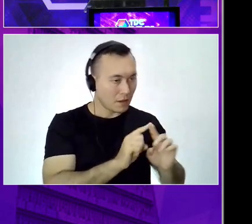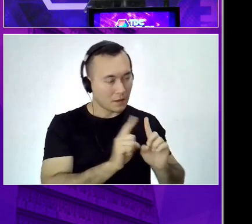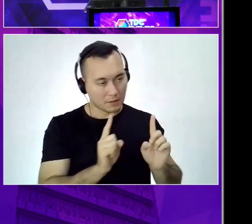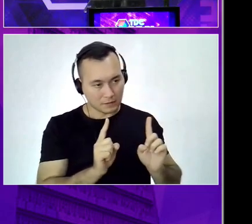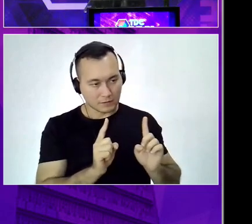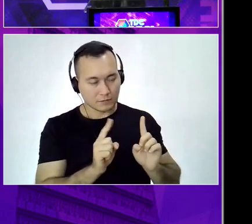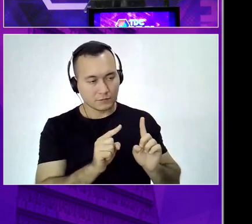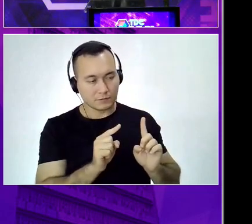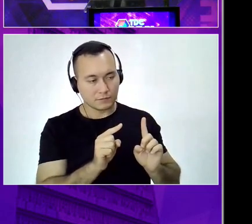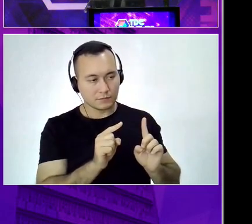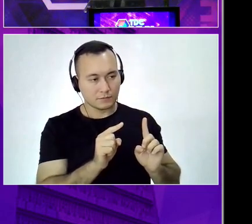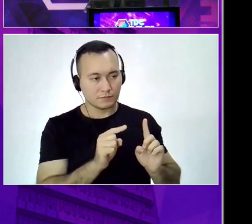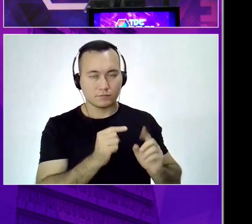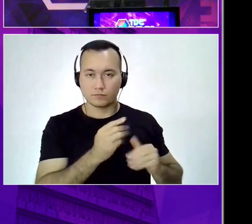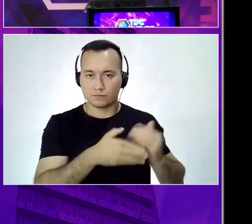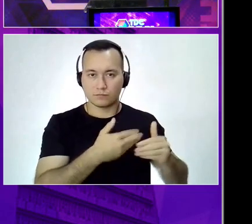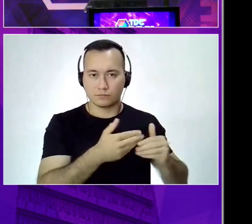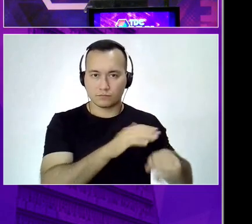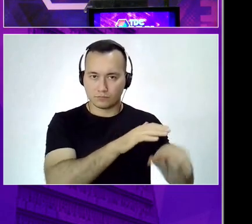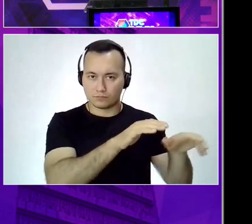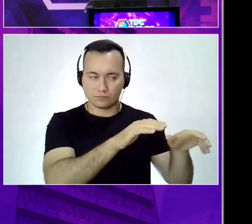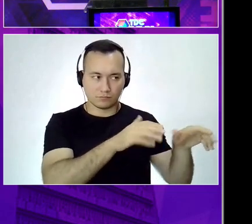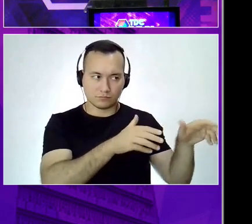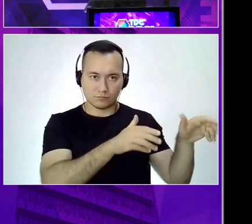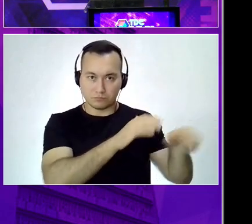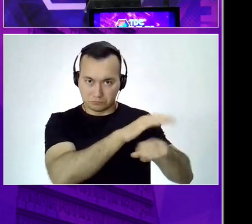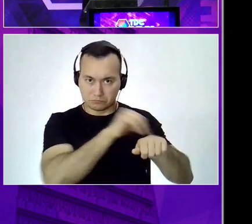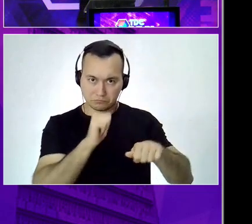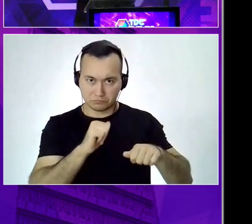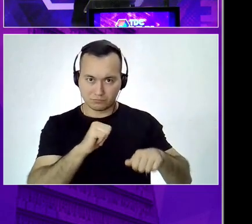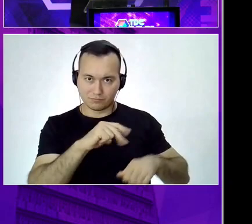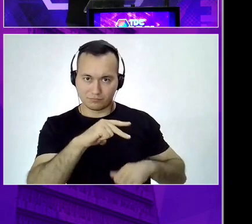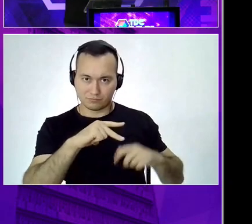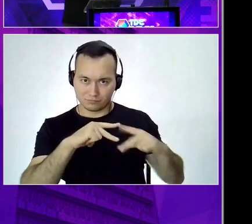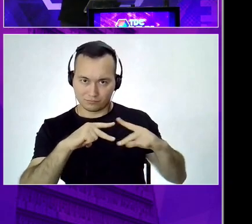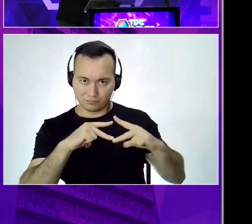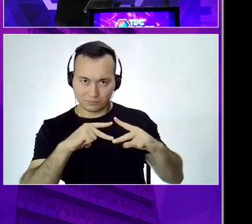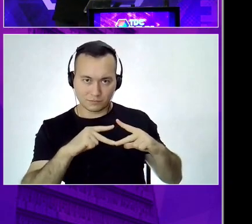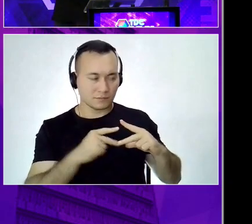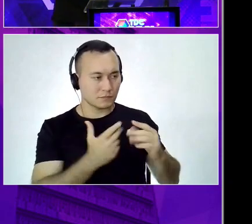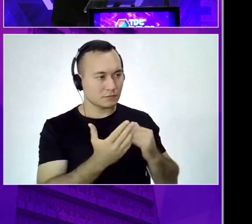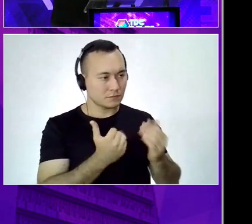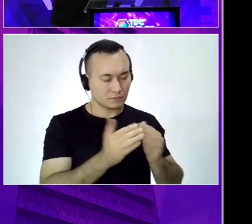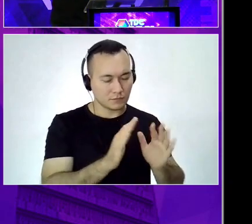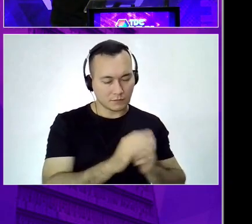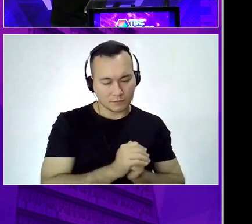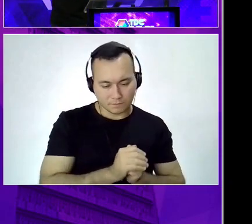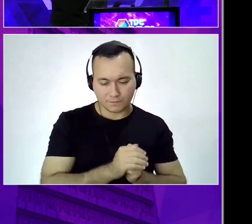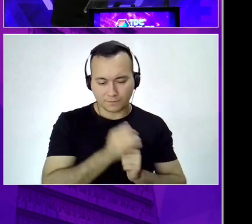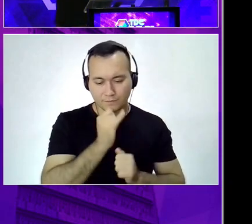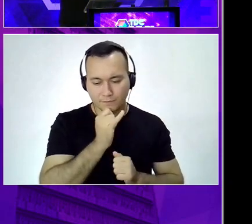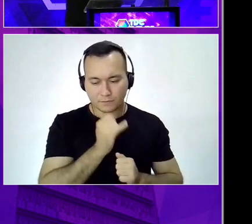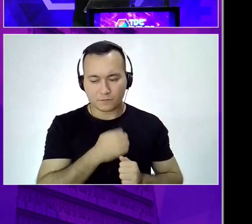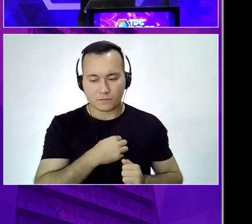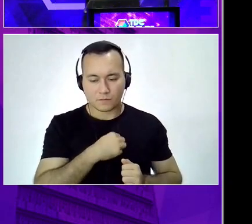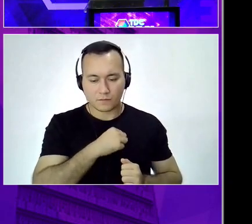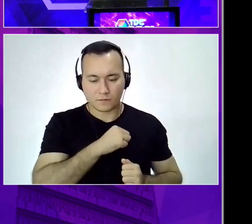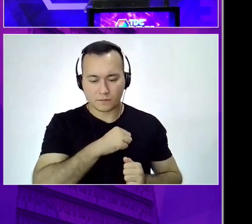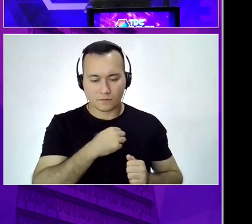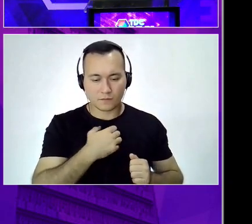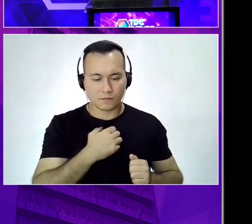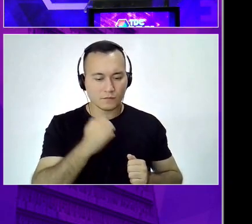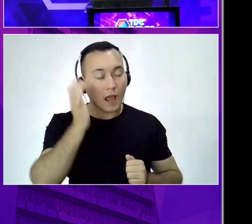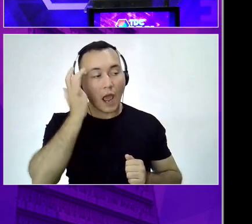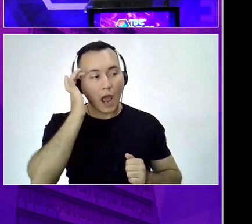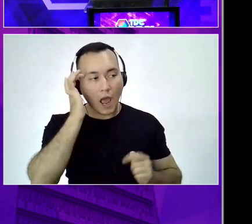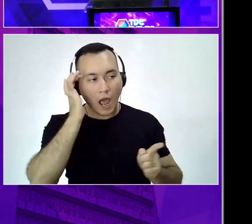nunca alinhei com ele isso. Eu nunca disse para ele que ele tem que falar nas reuniões, que ele tem que sugerir, que ele tem que dizer as opiniões dele como